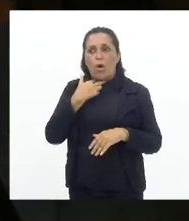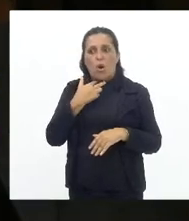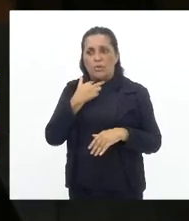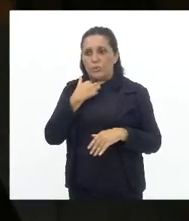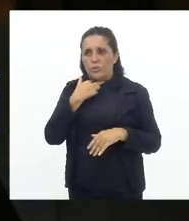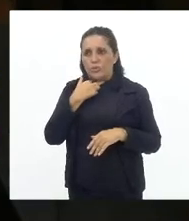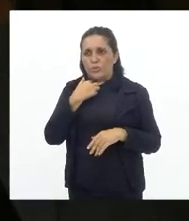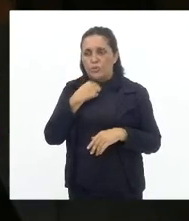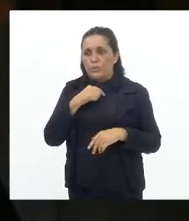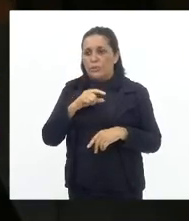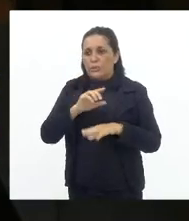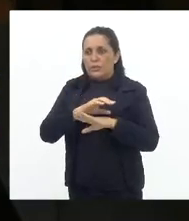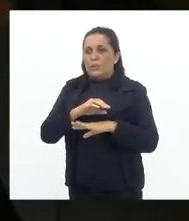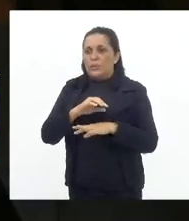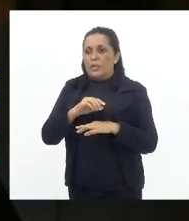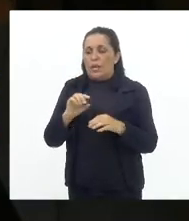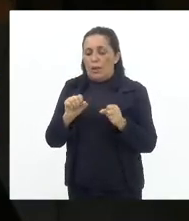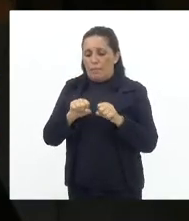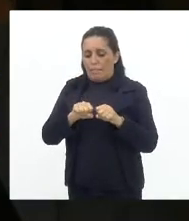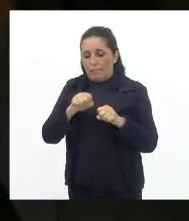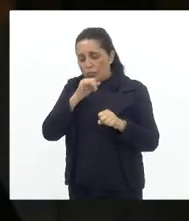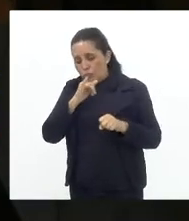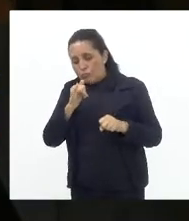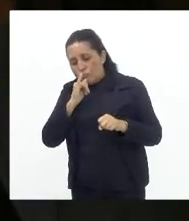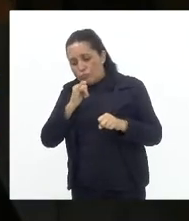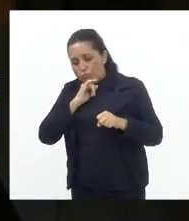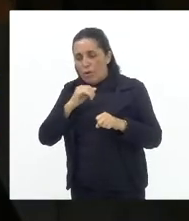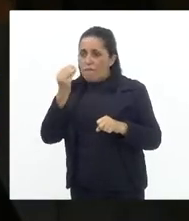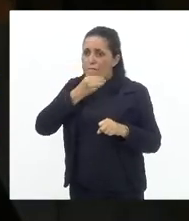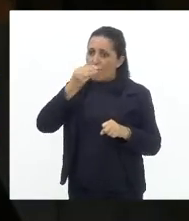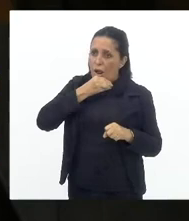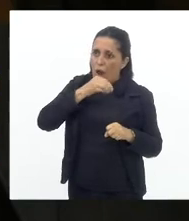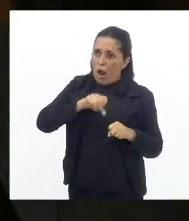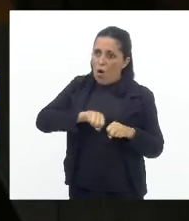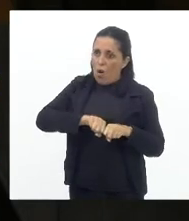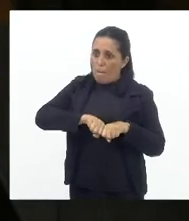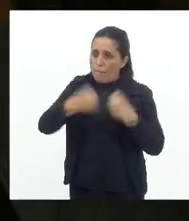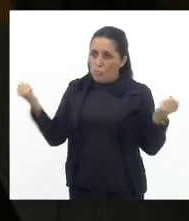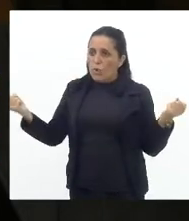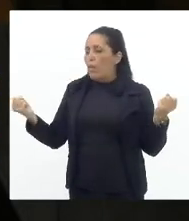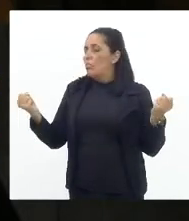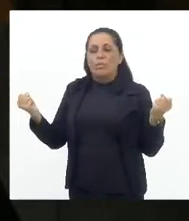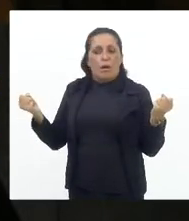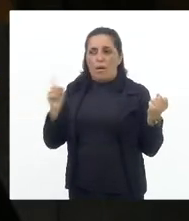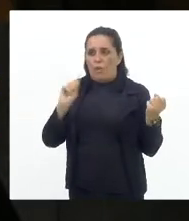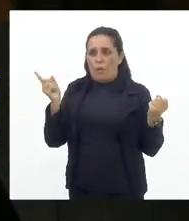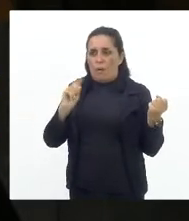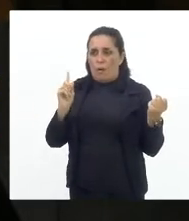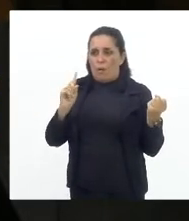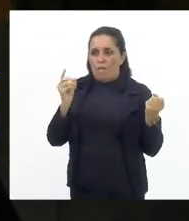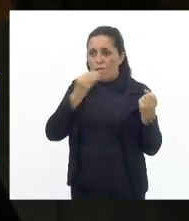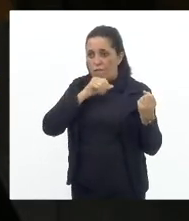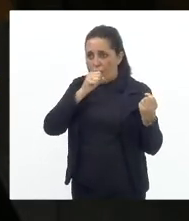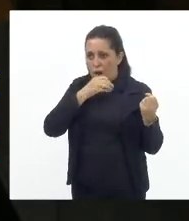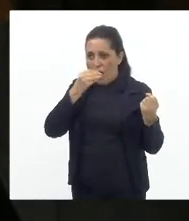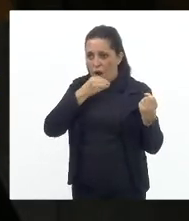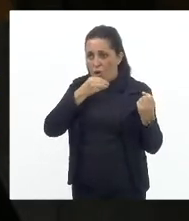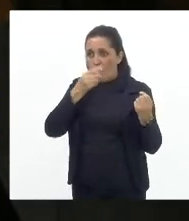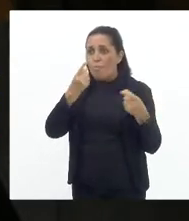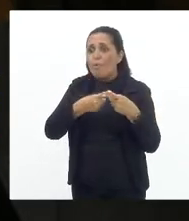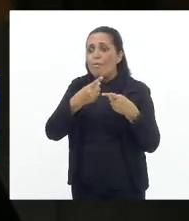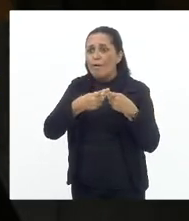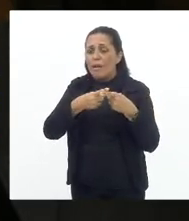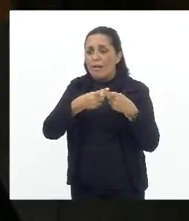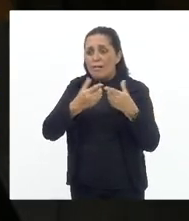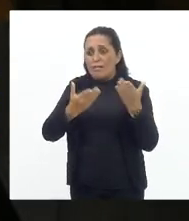arrebentar do lado mais fraco e acorda não pode arrebentar do lado de servidores